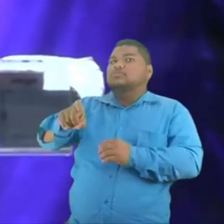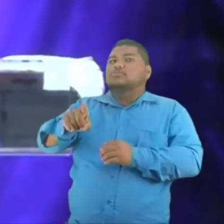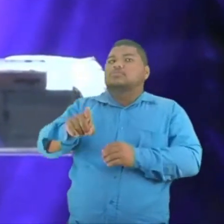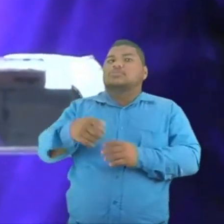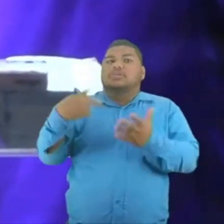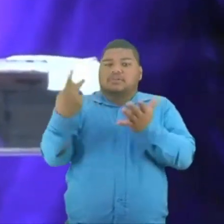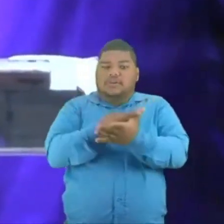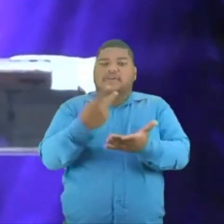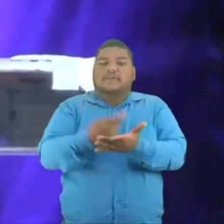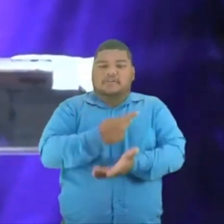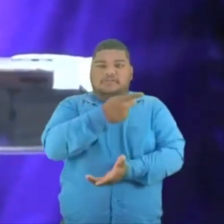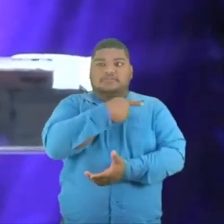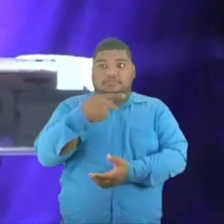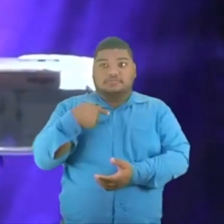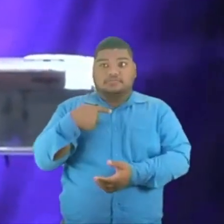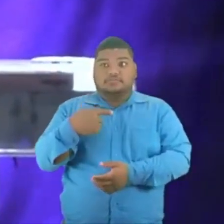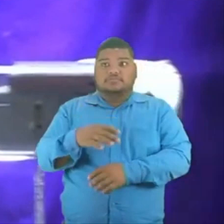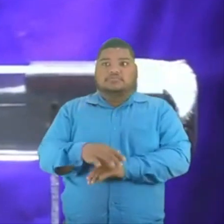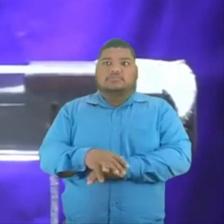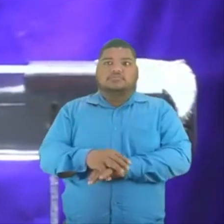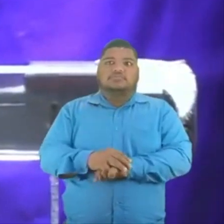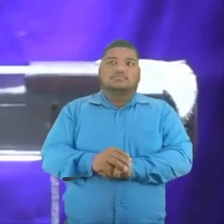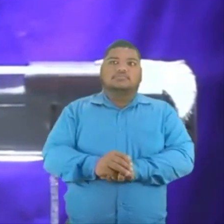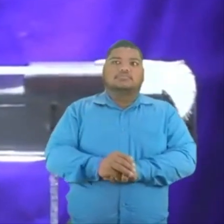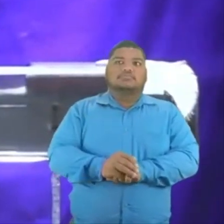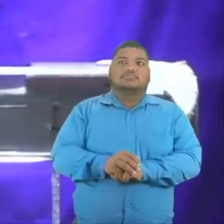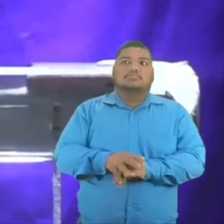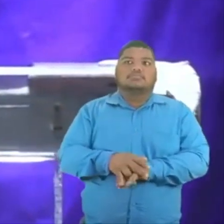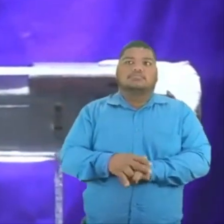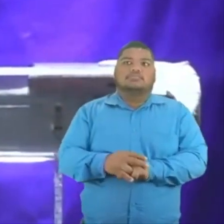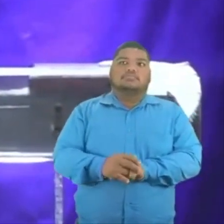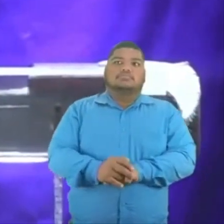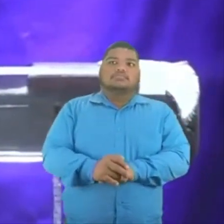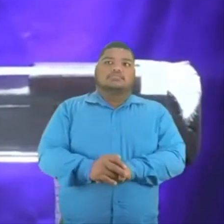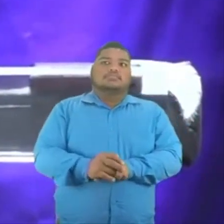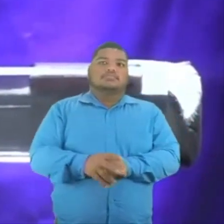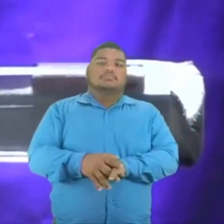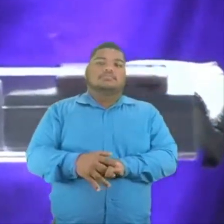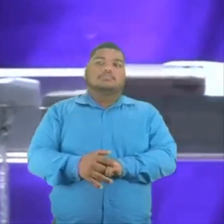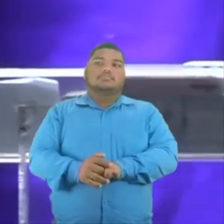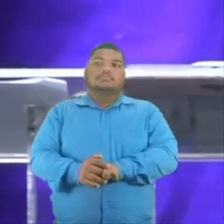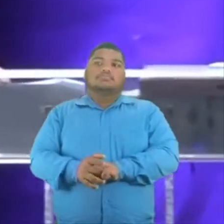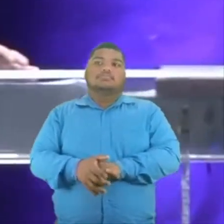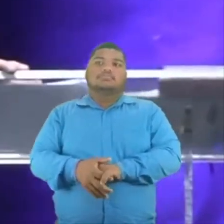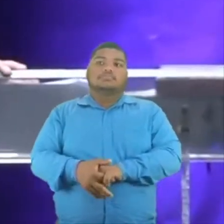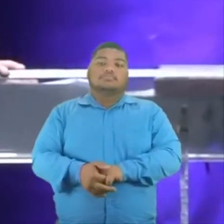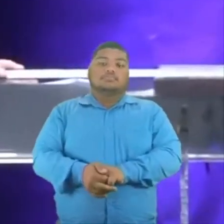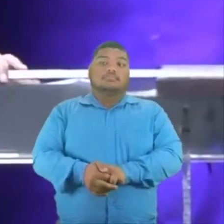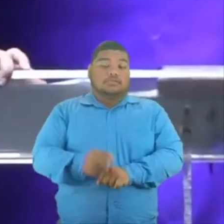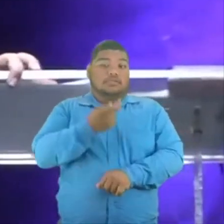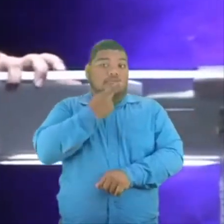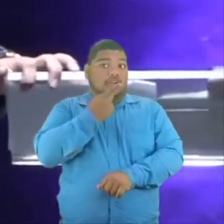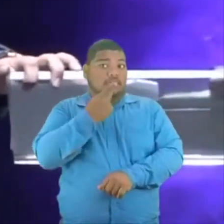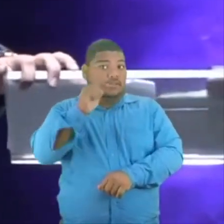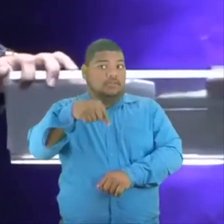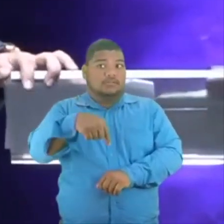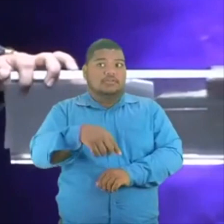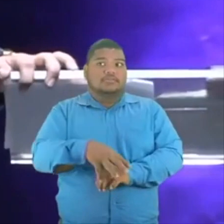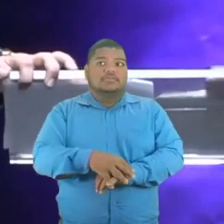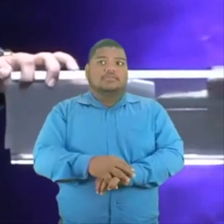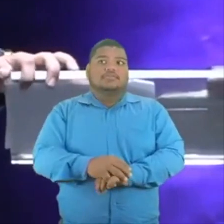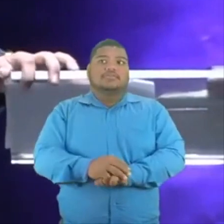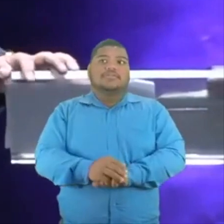do antigo pastor. Isso eu estou falando de 1900 e dinossauro, eu ainda nem era da igreja, tá? Estou falando aqui, mas, meu Deus do